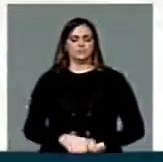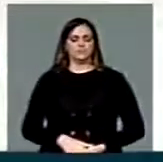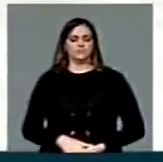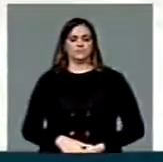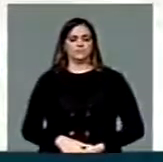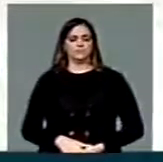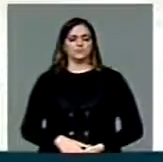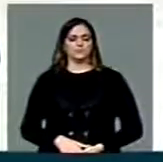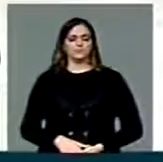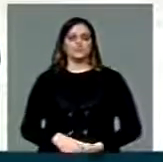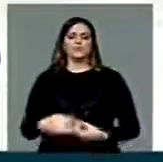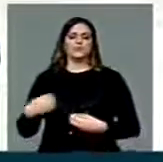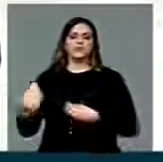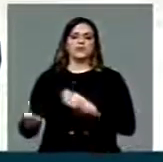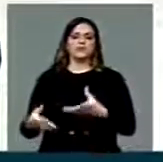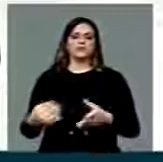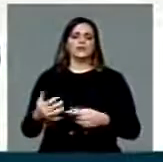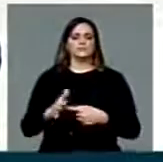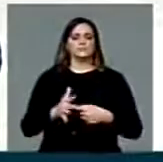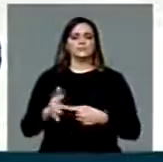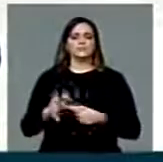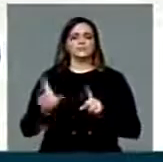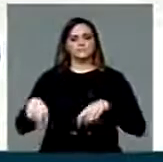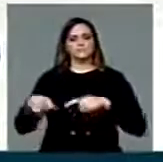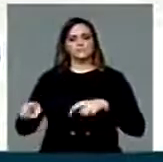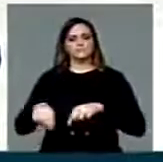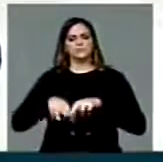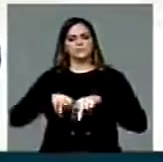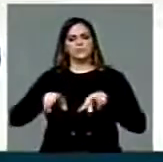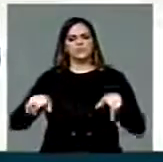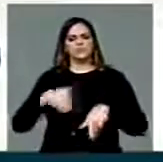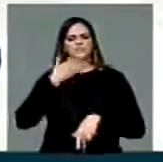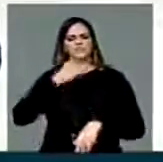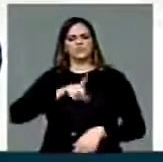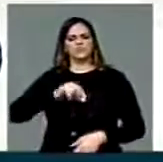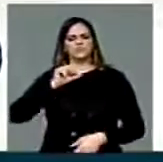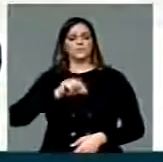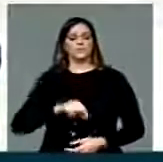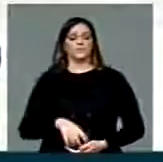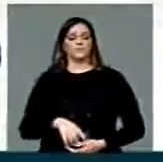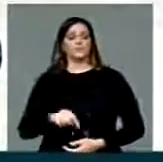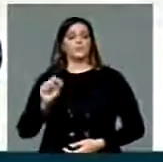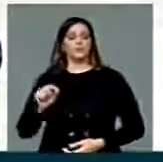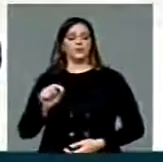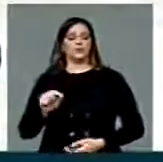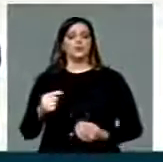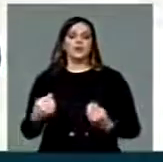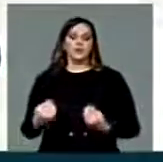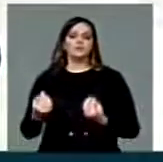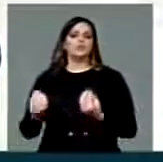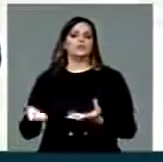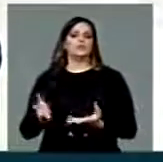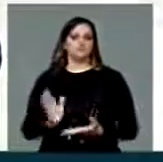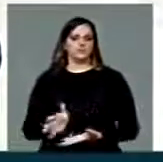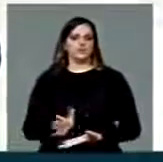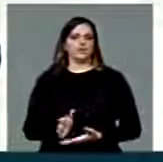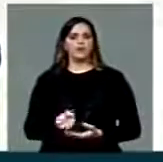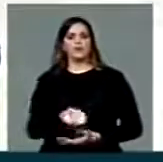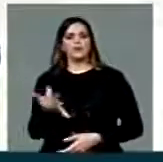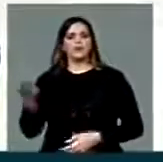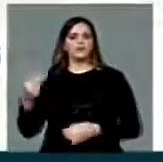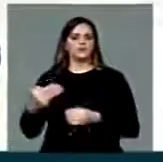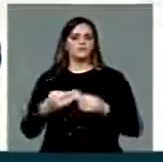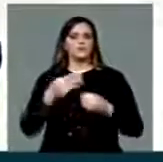essas máquinas agrícolas, motoniveladoras, retroescavadeira, então, enfim, tudo isso chegou a vários